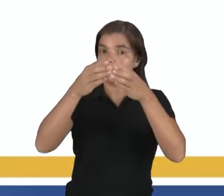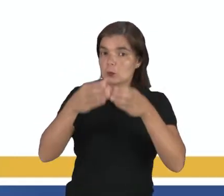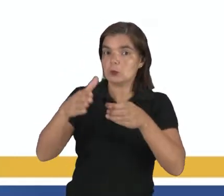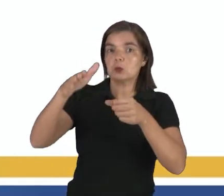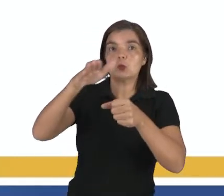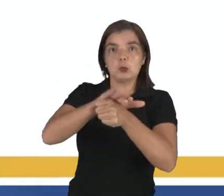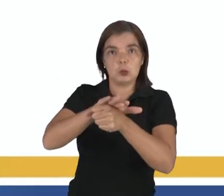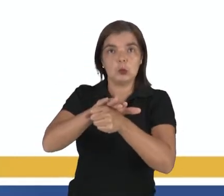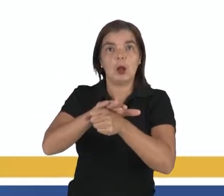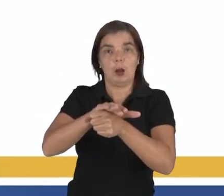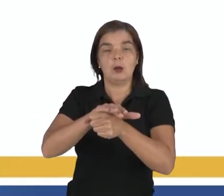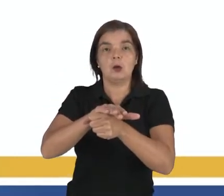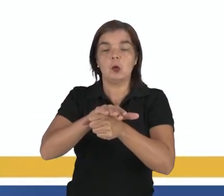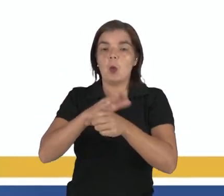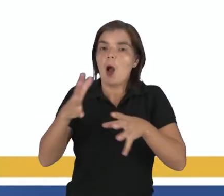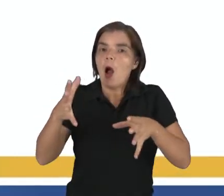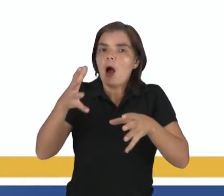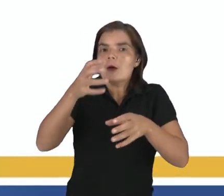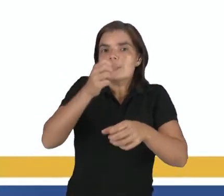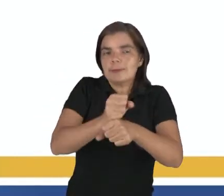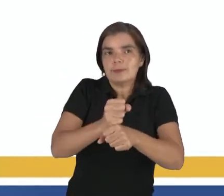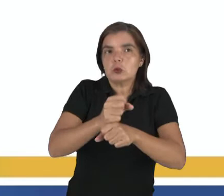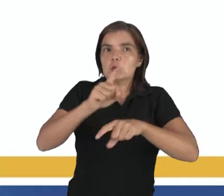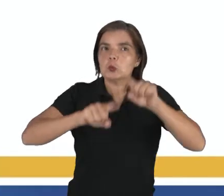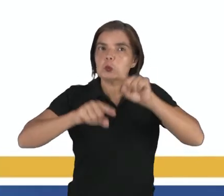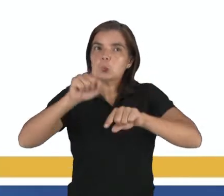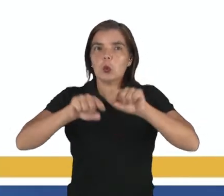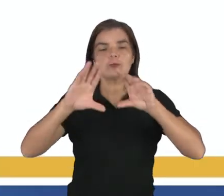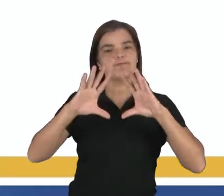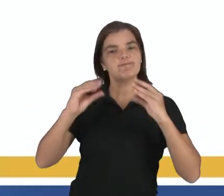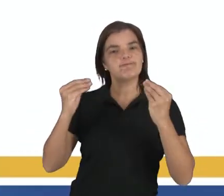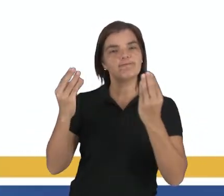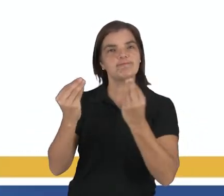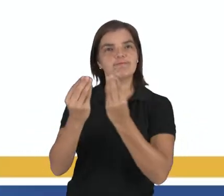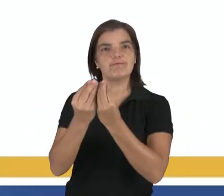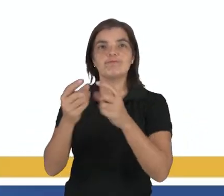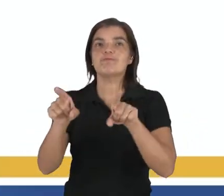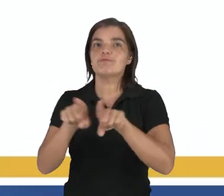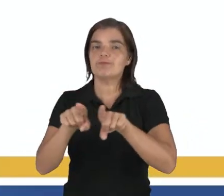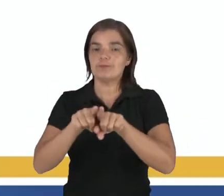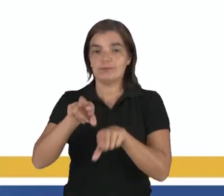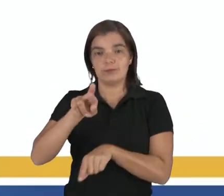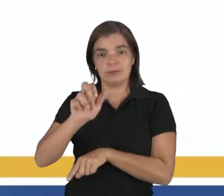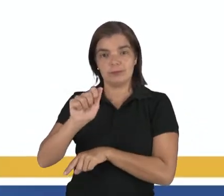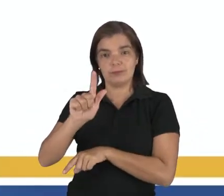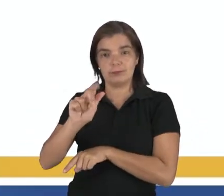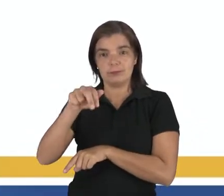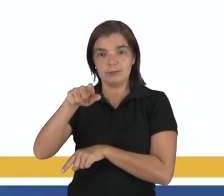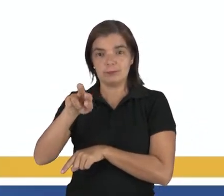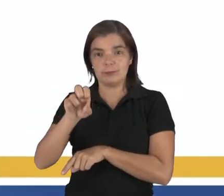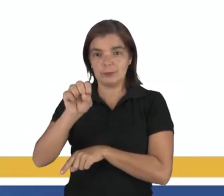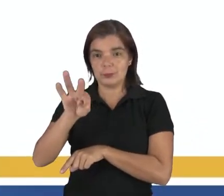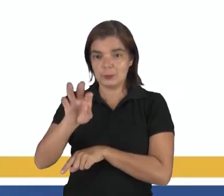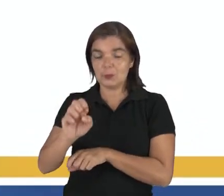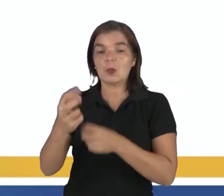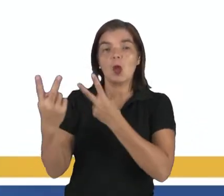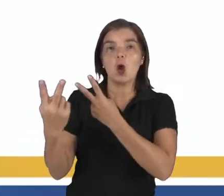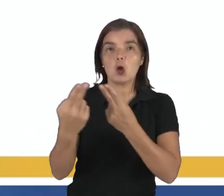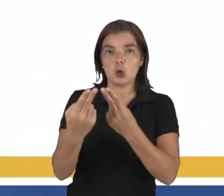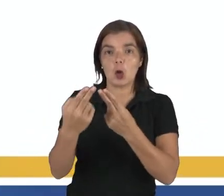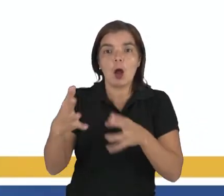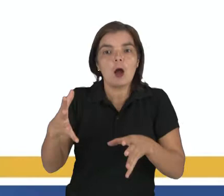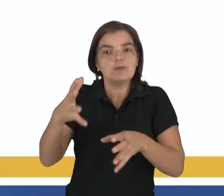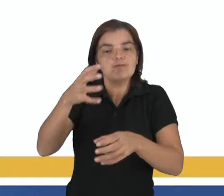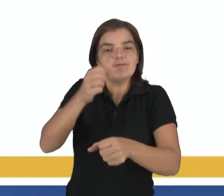ser fechado, a soma das massas das substâncias reagentes é igual à soma